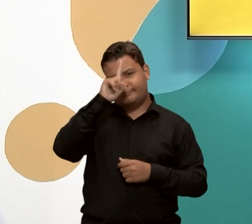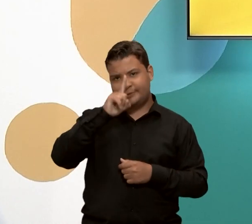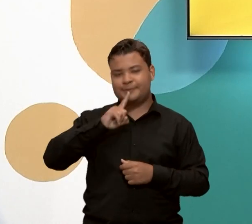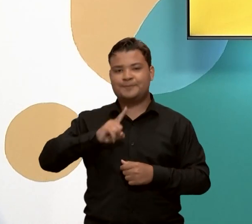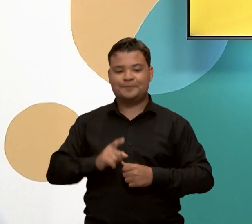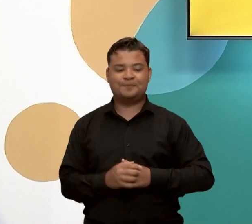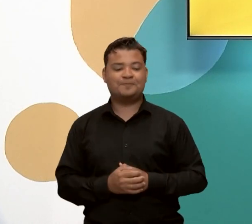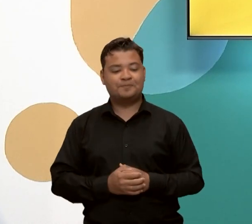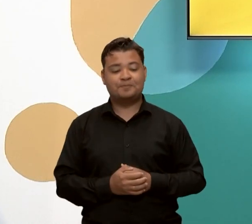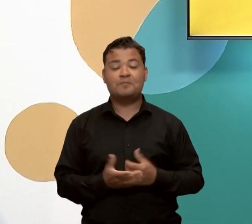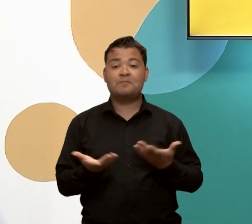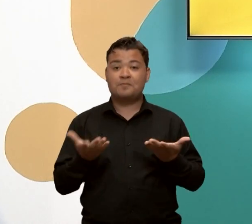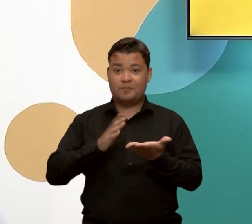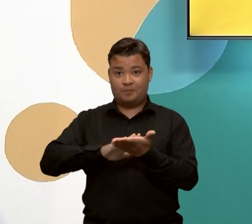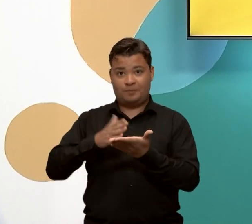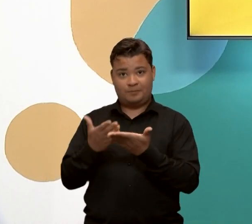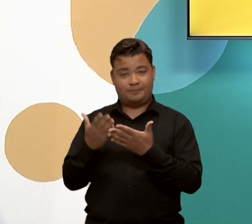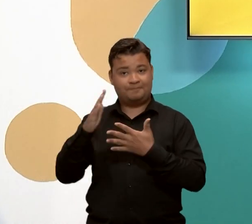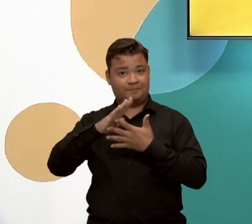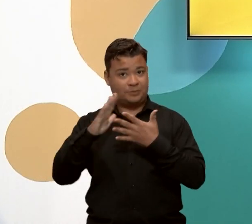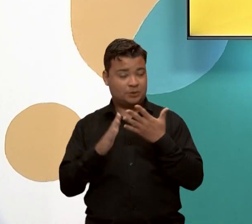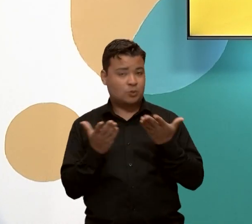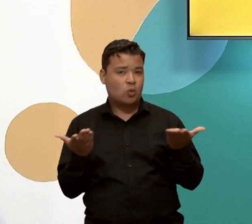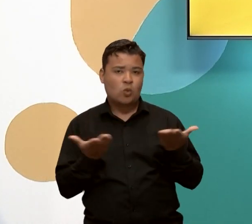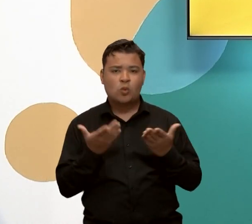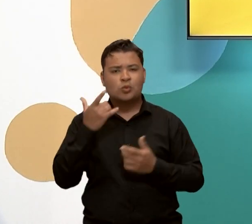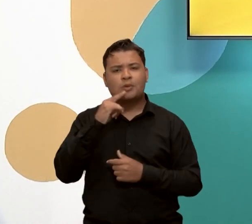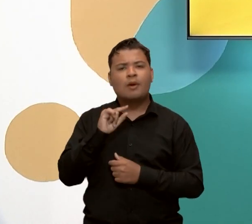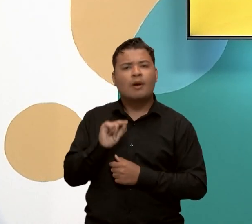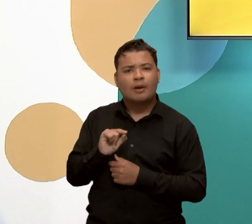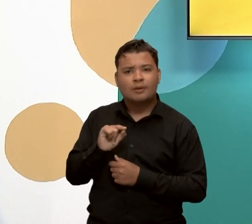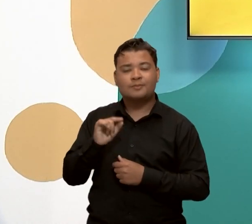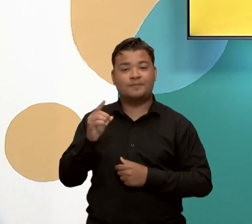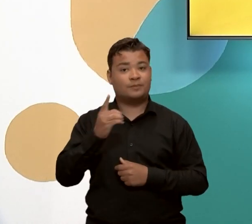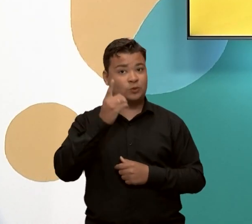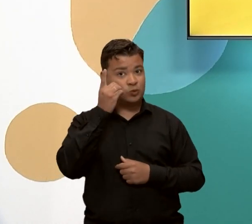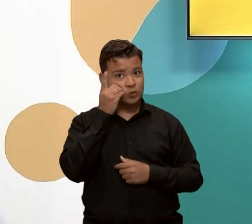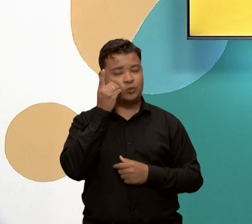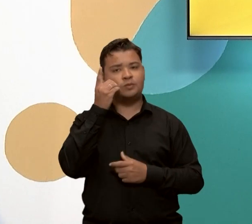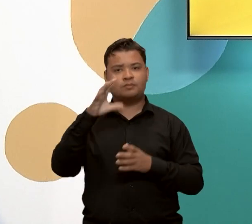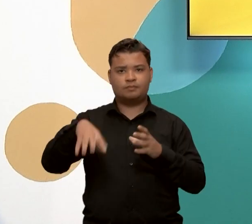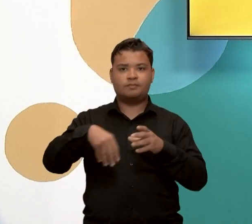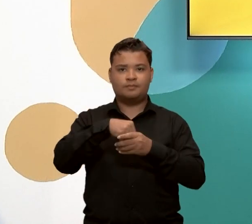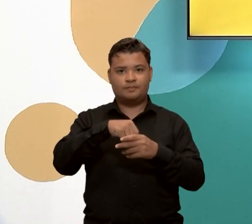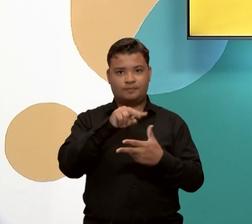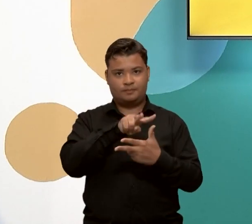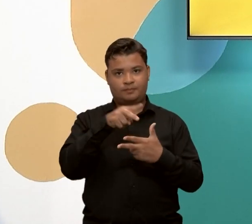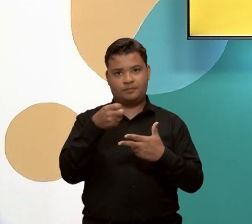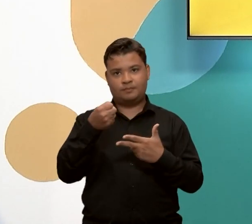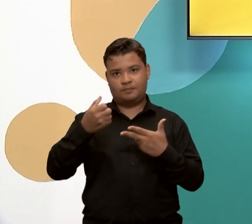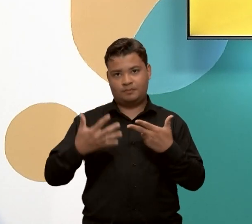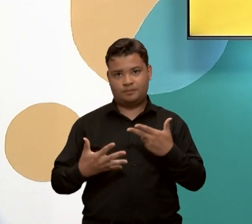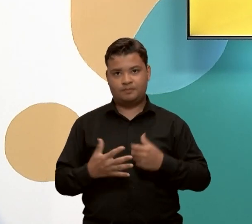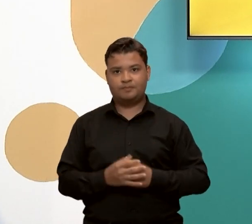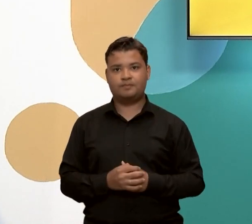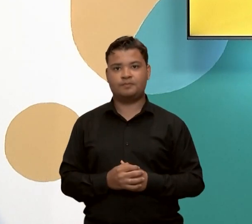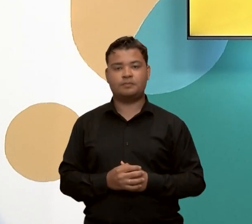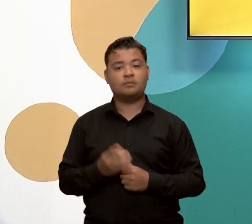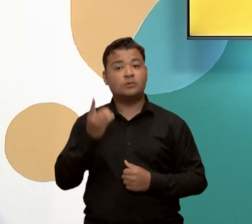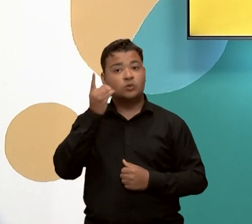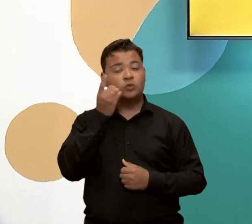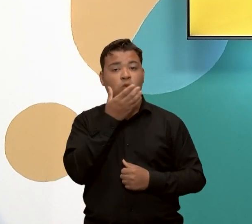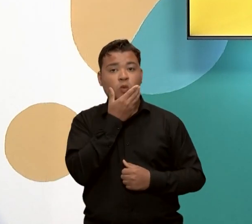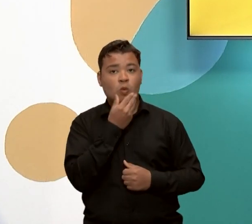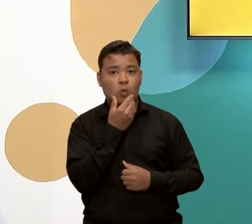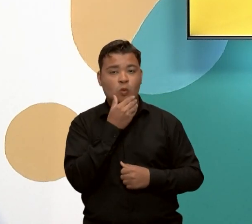faz a interpretação para Libras no programa de hoje é o Diogo Marques. Ele é integrante do Labitave. O Diogo se identifica